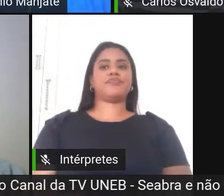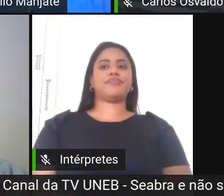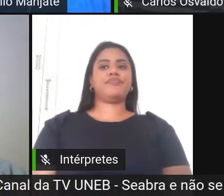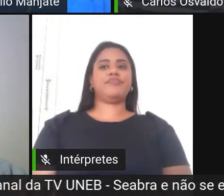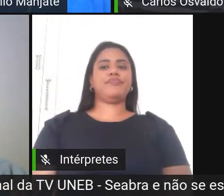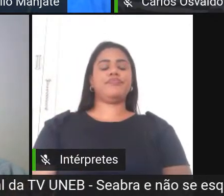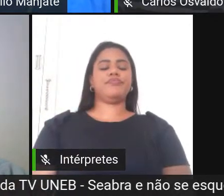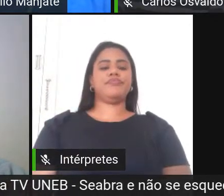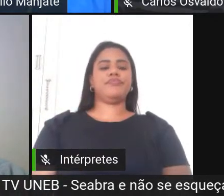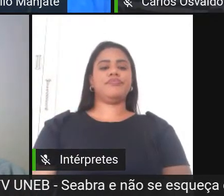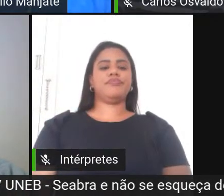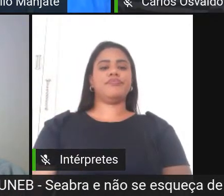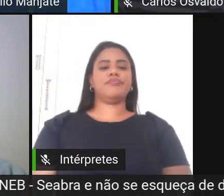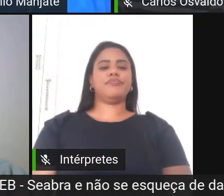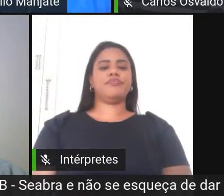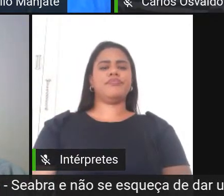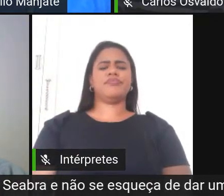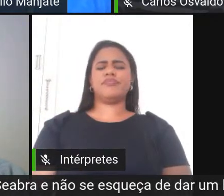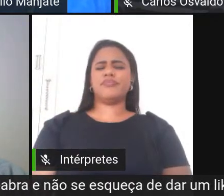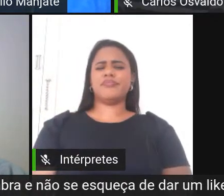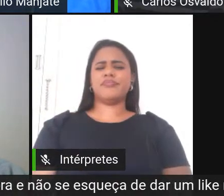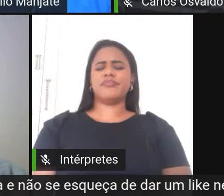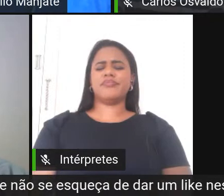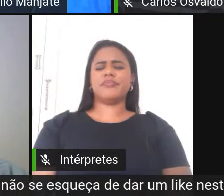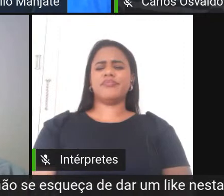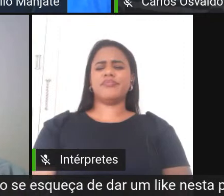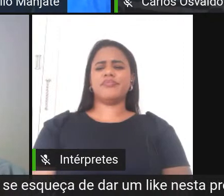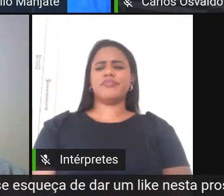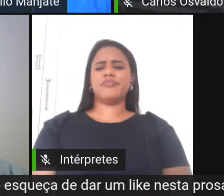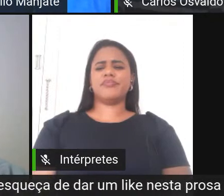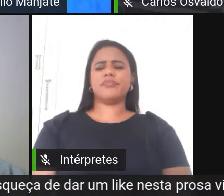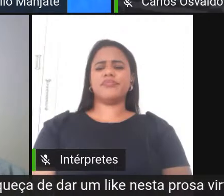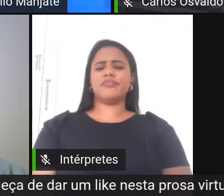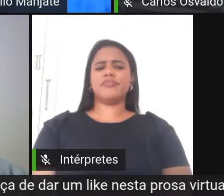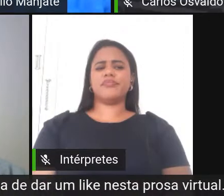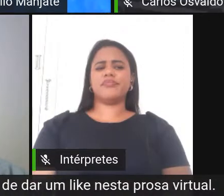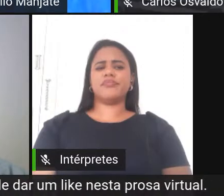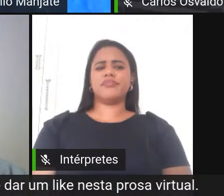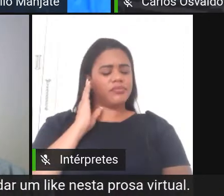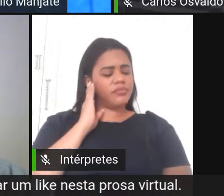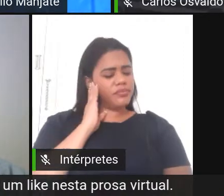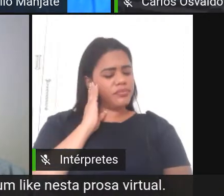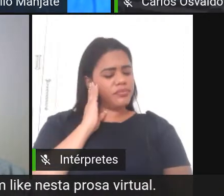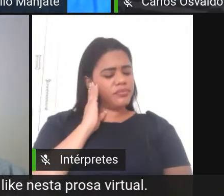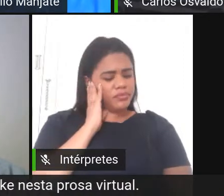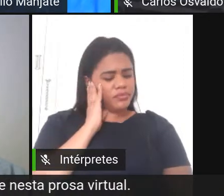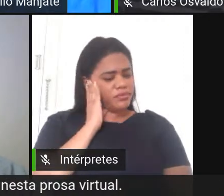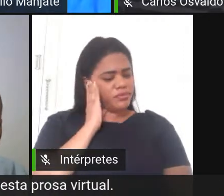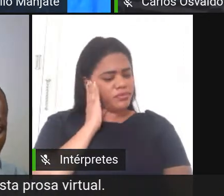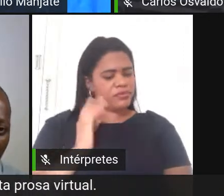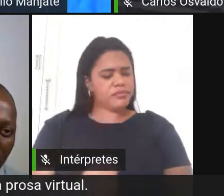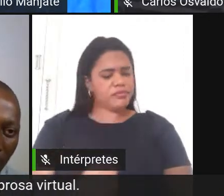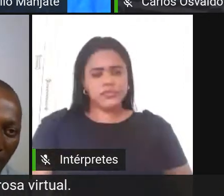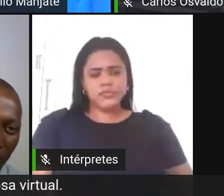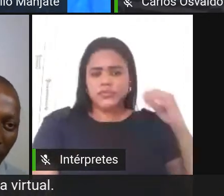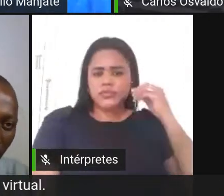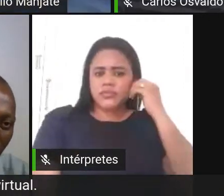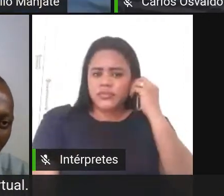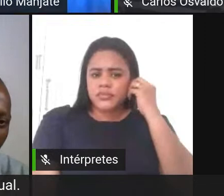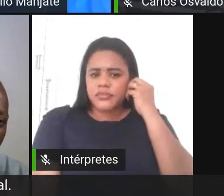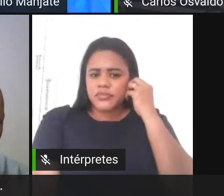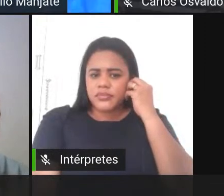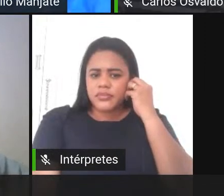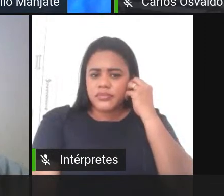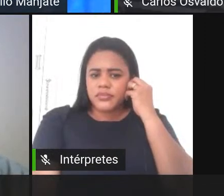suspense, escreve... tudo, né? Então, acho que a nossa categoria não é uma categoria necessariamente feminina. Mas nós